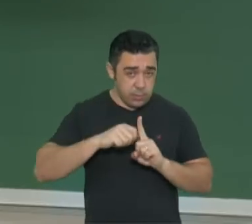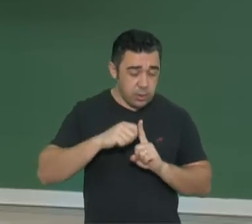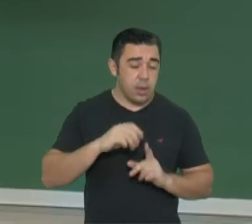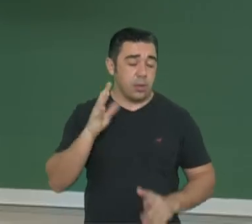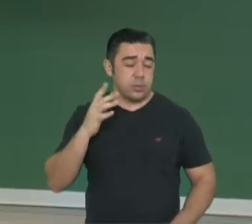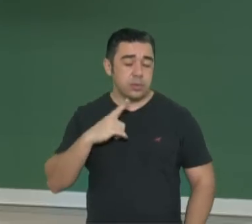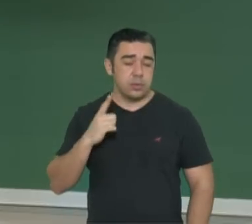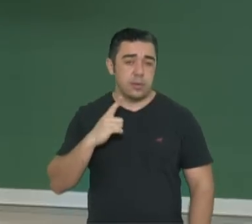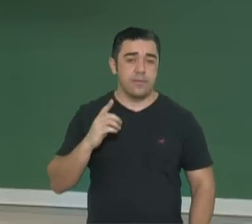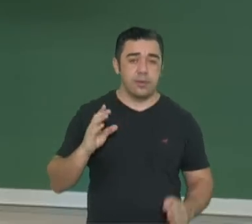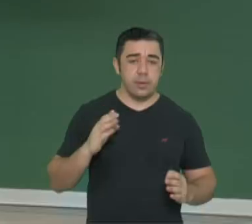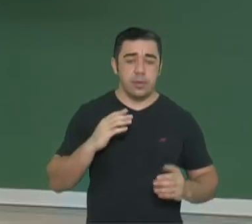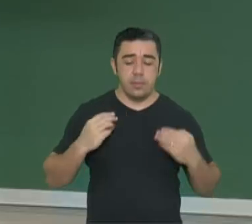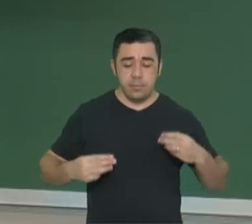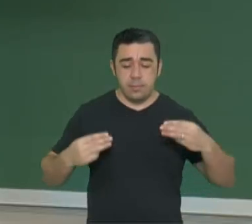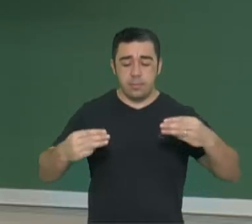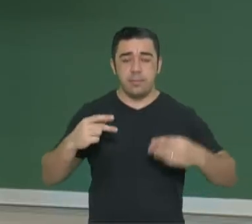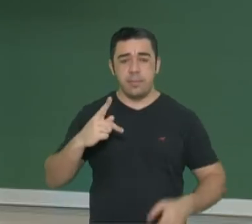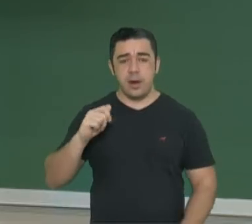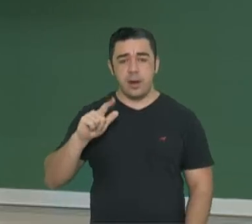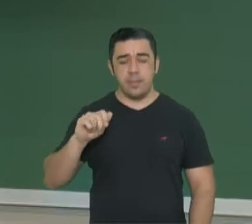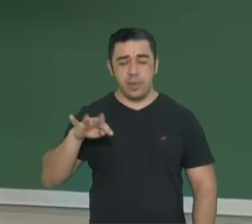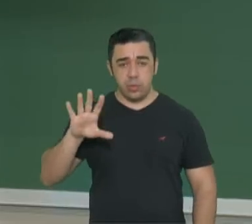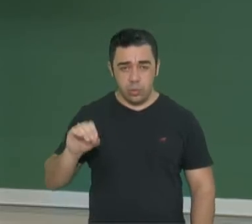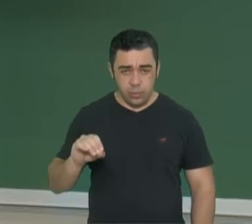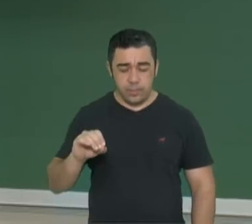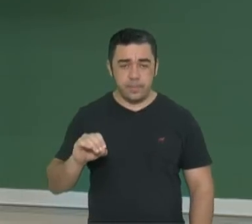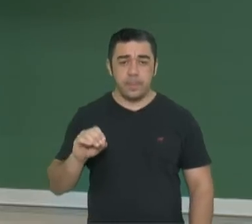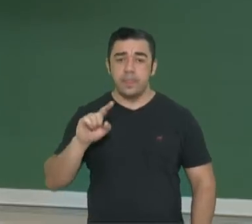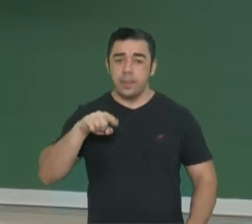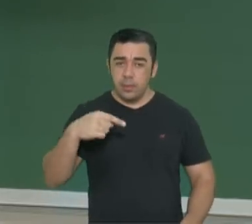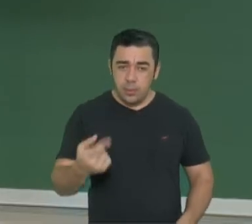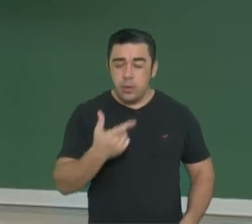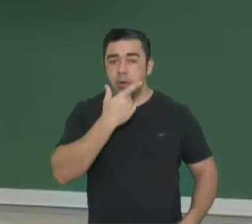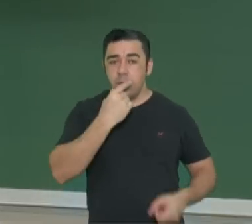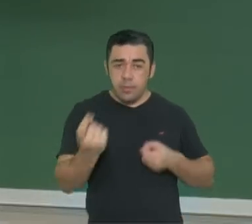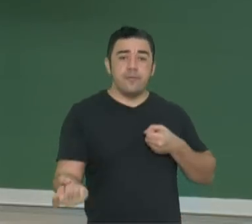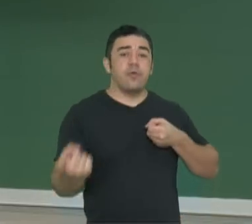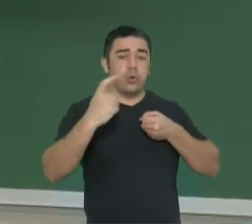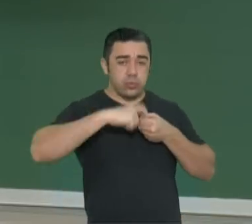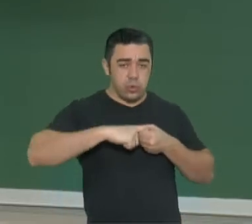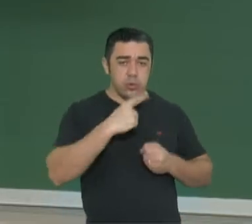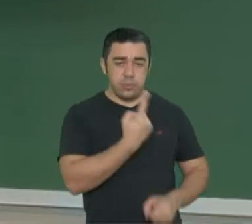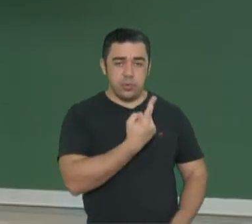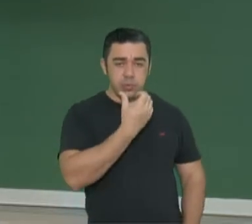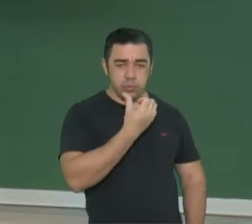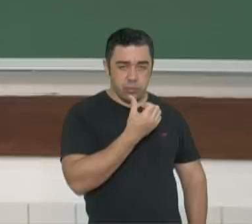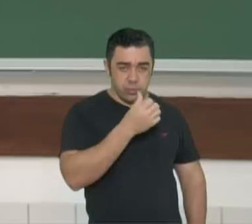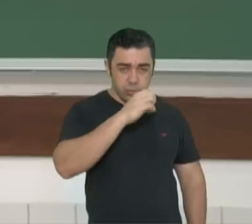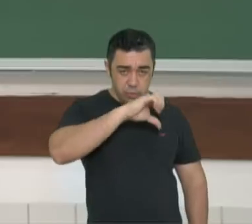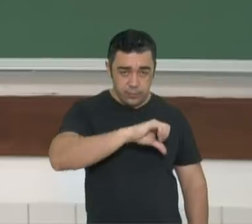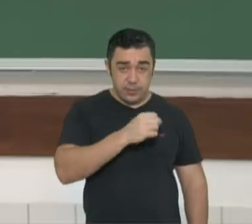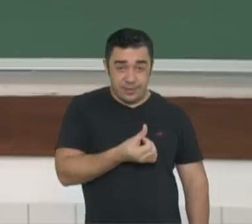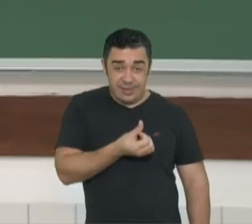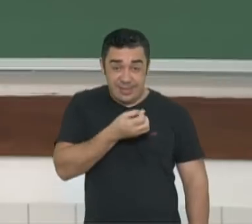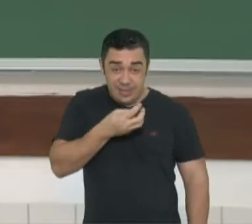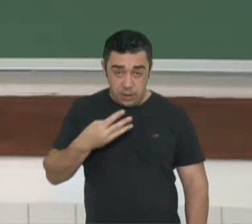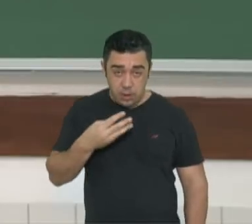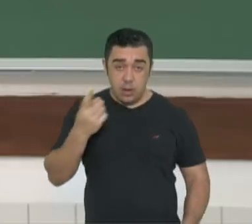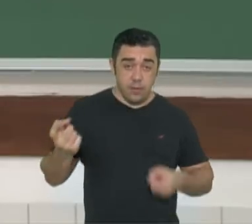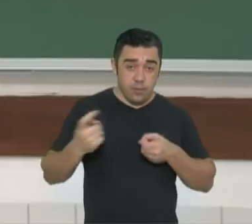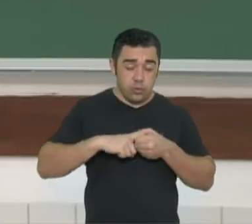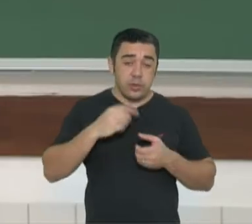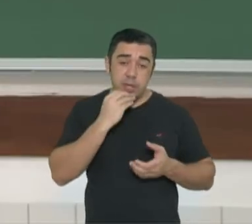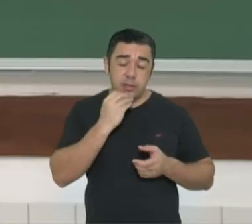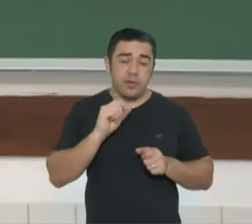parlamentarismo, com Tancredo Neves primeiro-ministro. Depois o Jango voltou ao vencer o plebiscito em 63 e tentou implantar as reformas